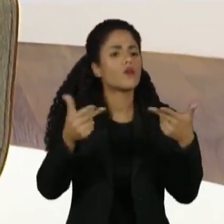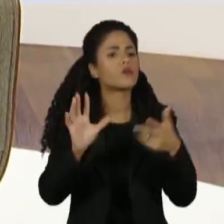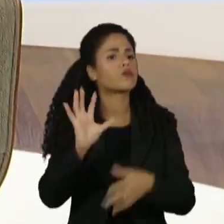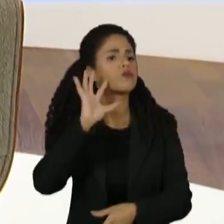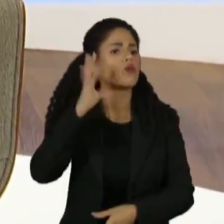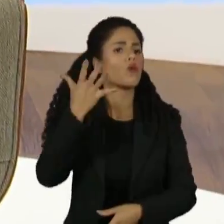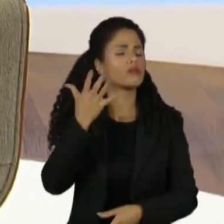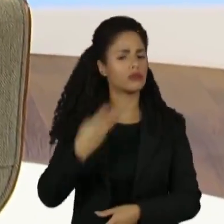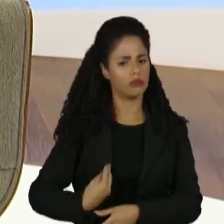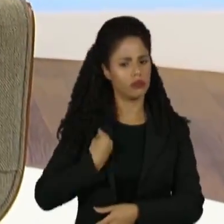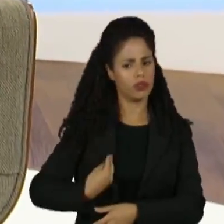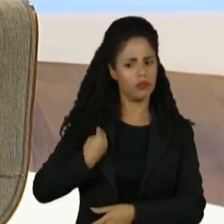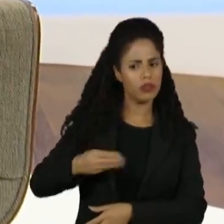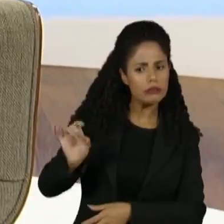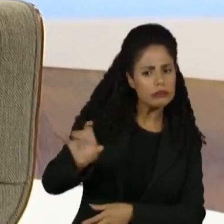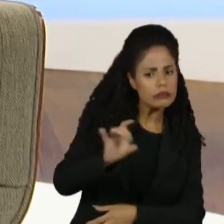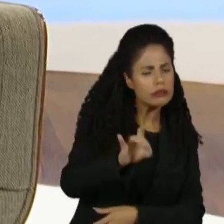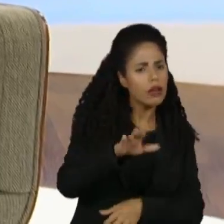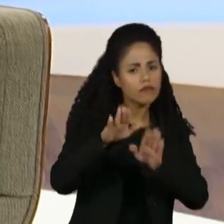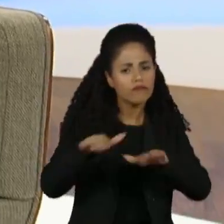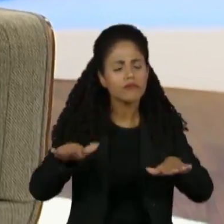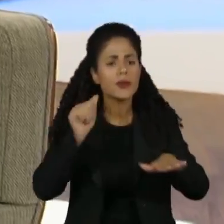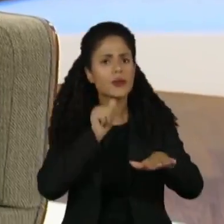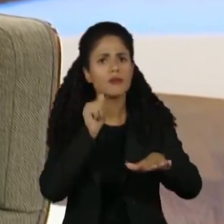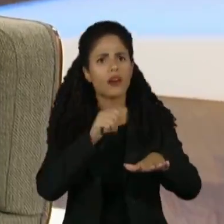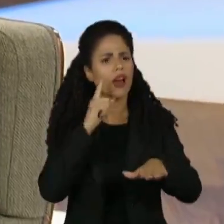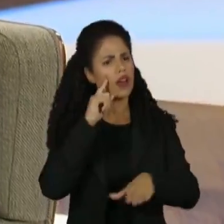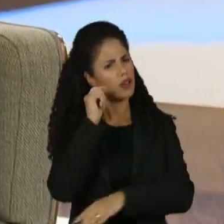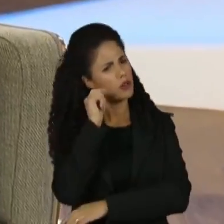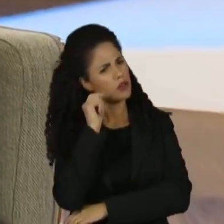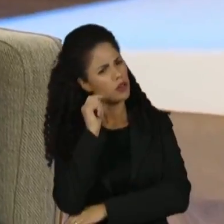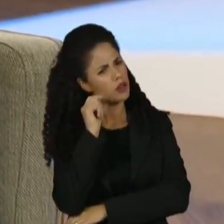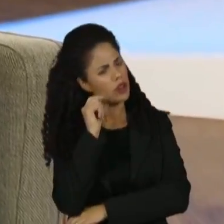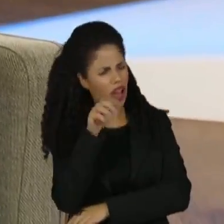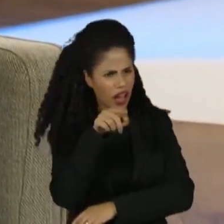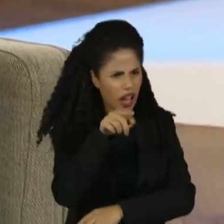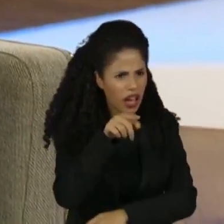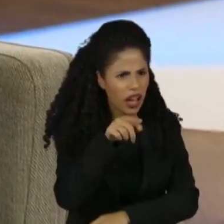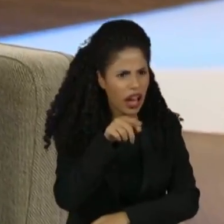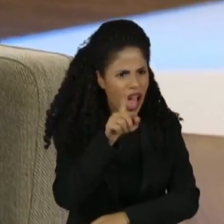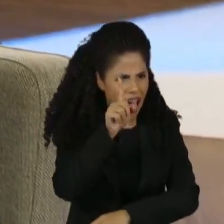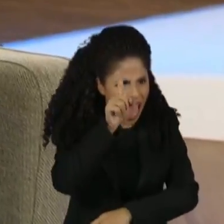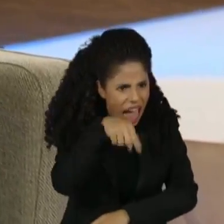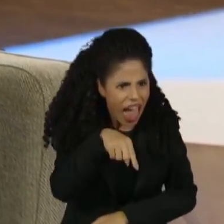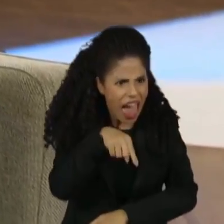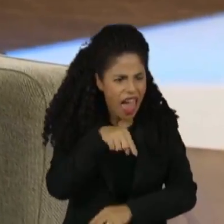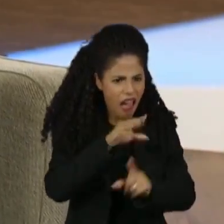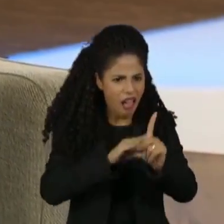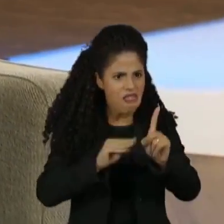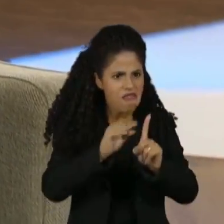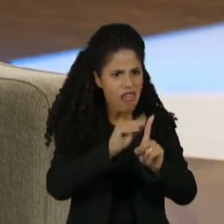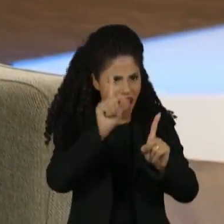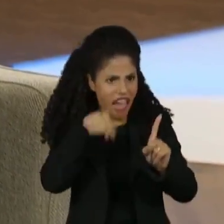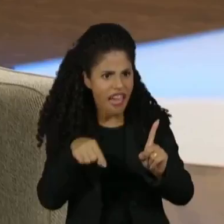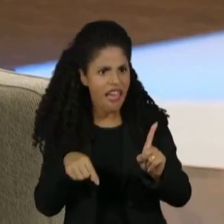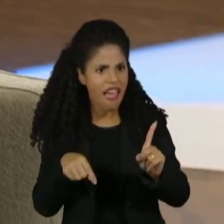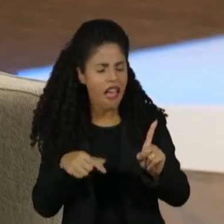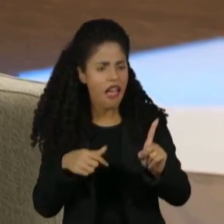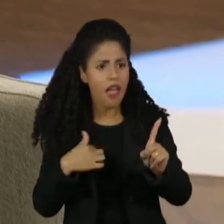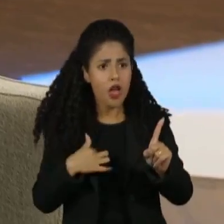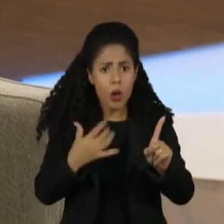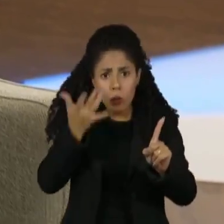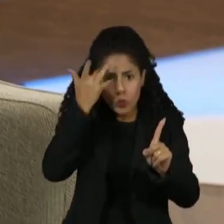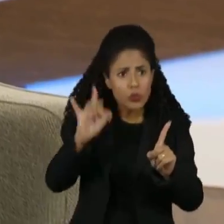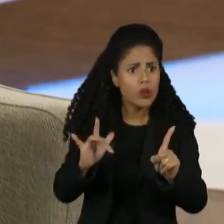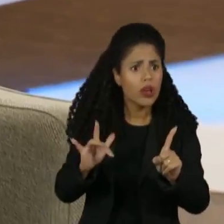e casos lá para ela. E eu fui ouvindo aqui durante a entrevista com ela e eu falei, mas então, peraí, isso é abuso, isso é assédio, uma